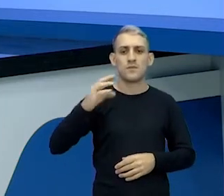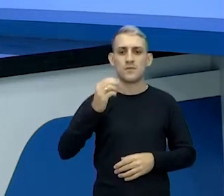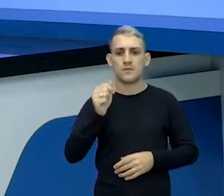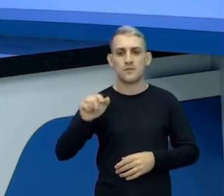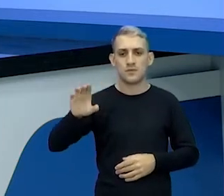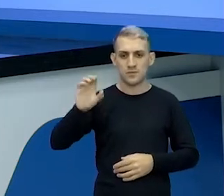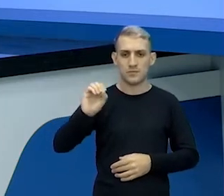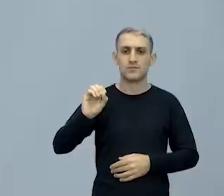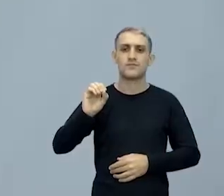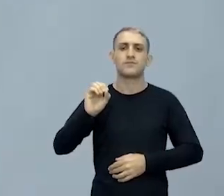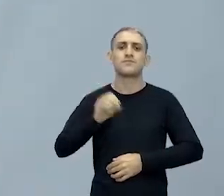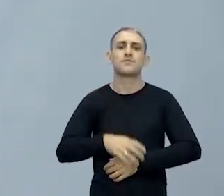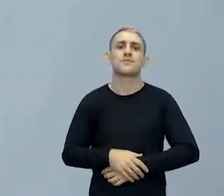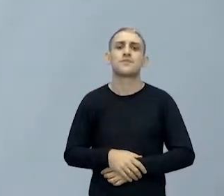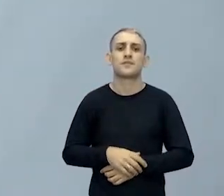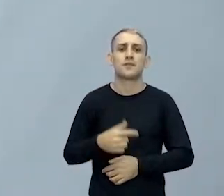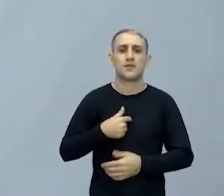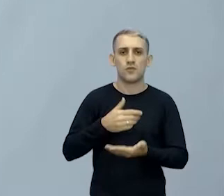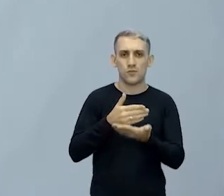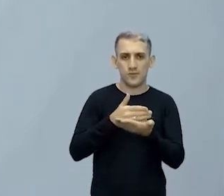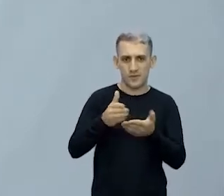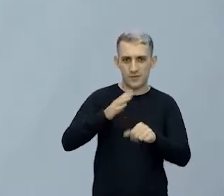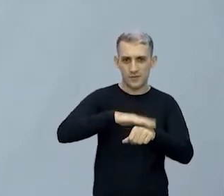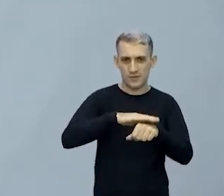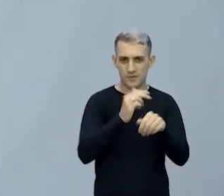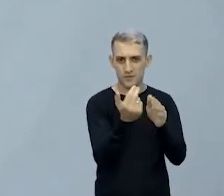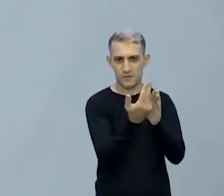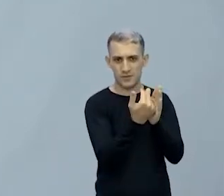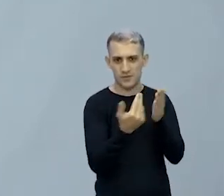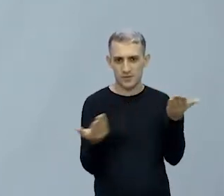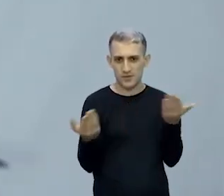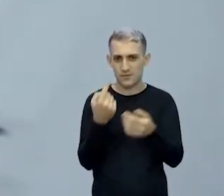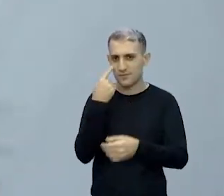olha só, aqui eu já comecei a rascunhar para vocês